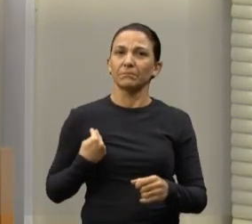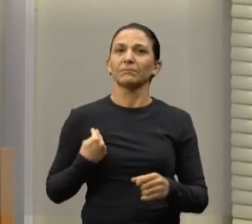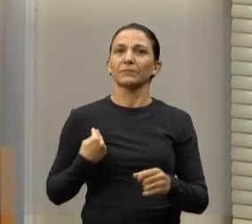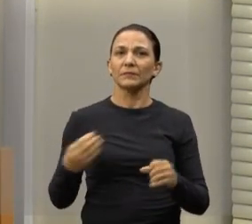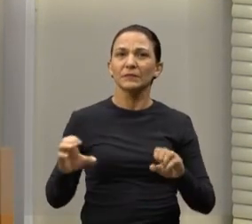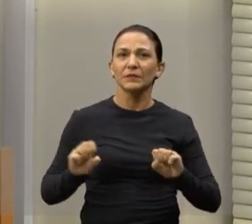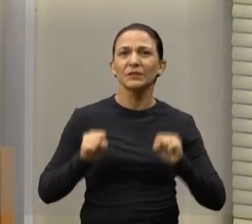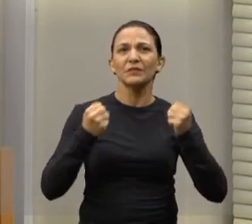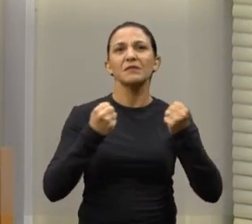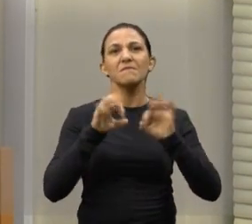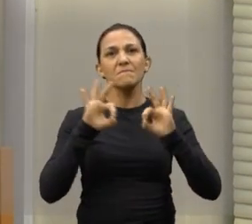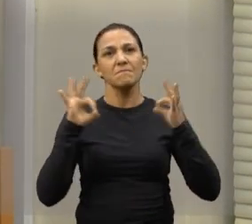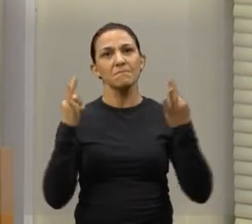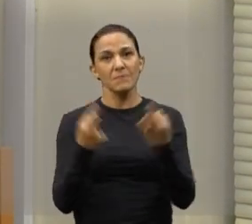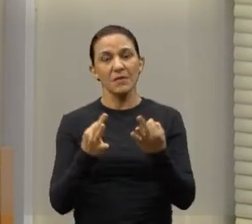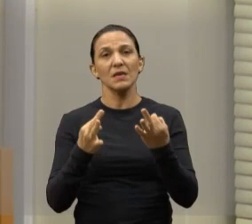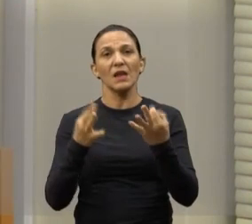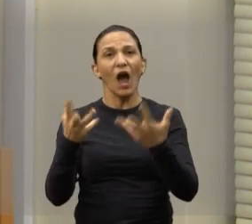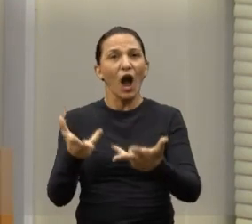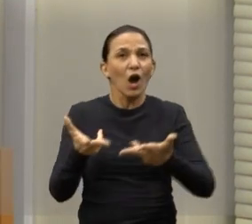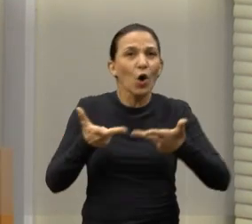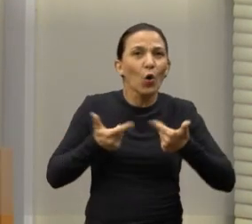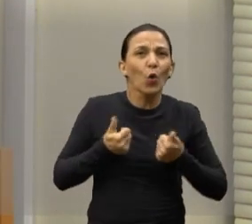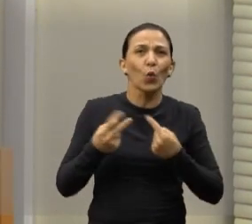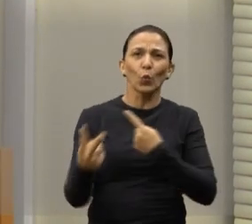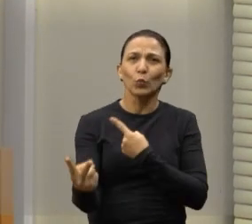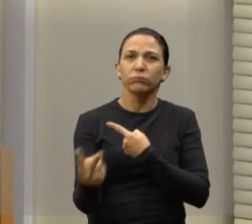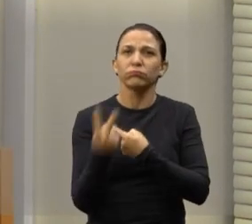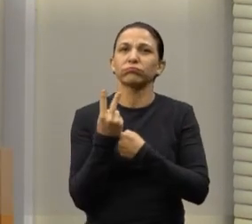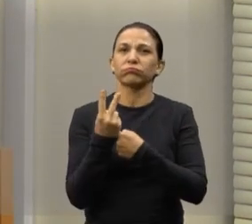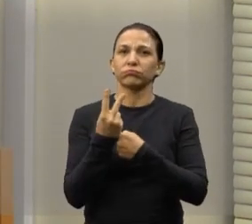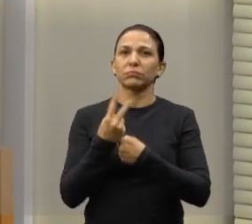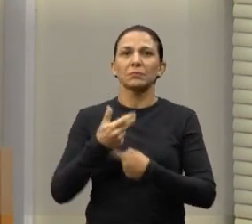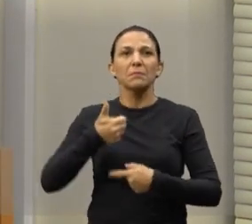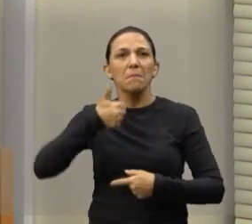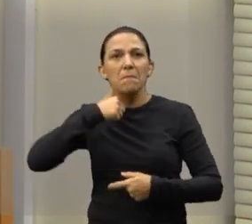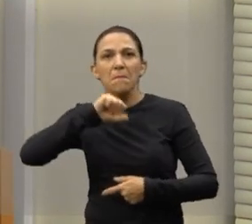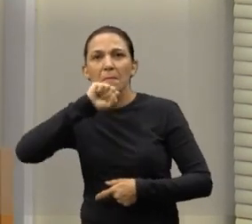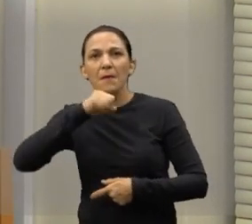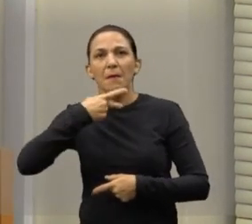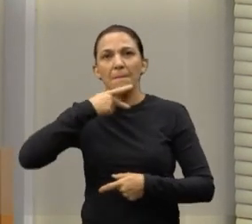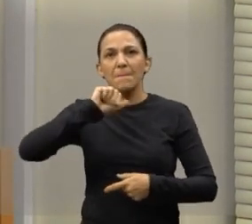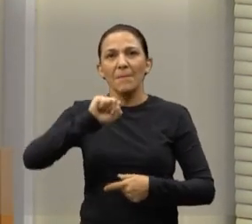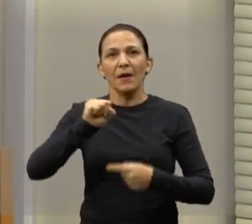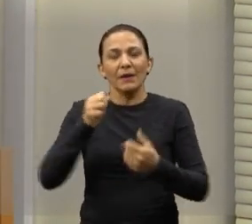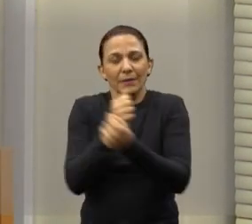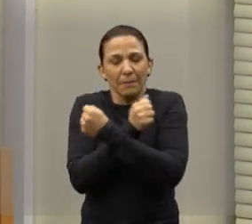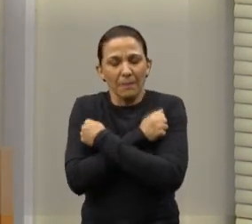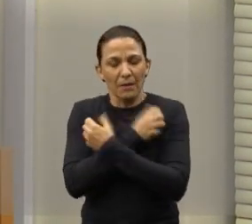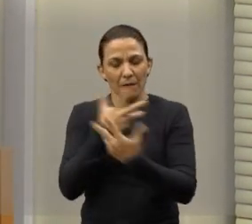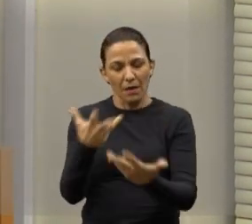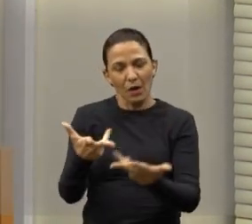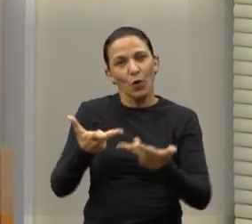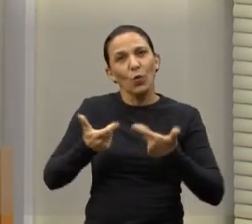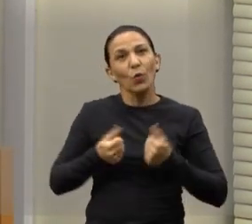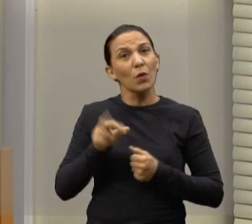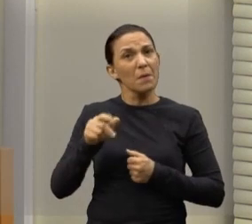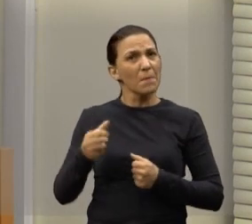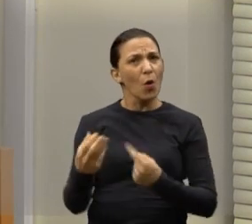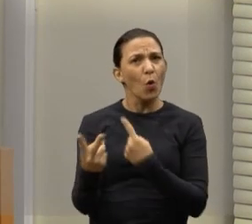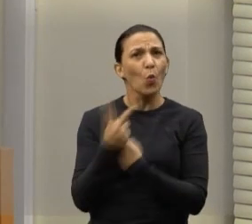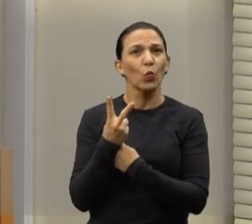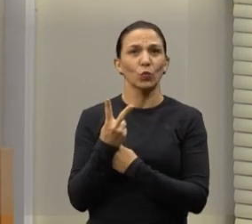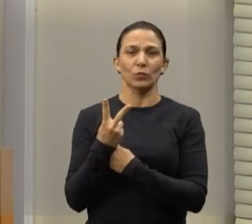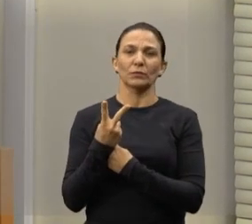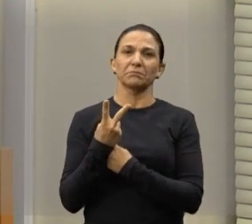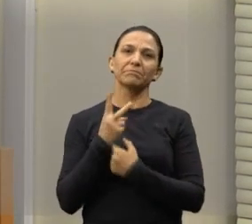duas para que as famílias nos acolham nos protegem que os nossos pais nos abracem nos acolha que nossos irmãos nos protejam